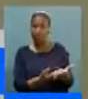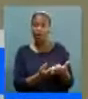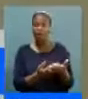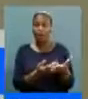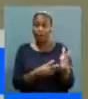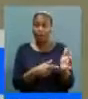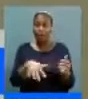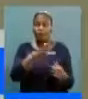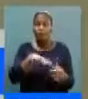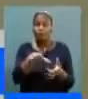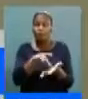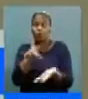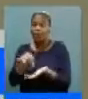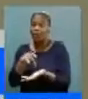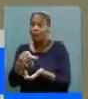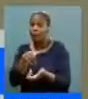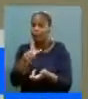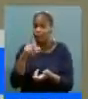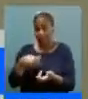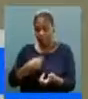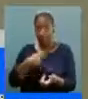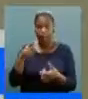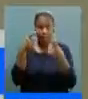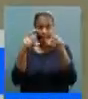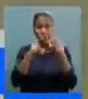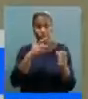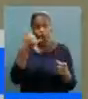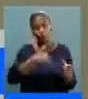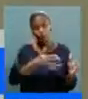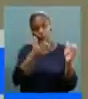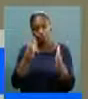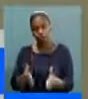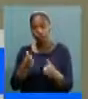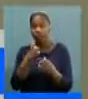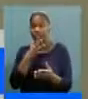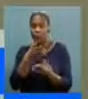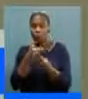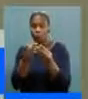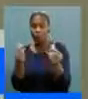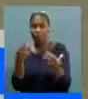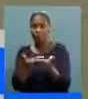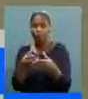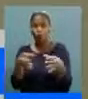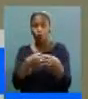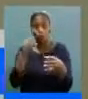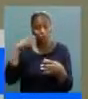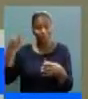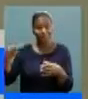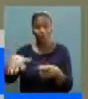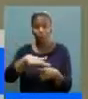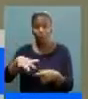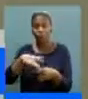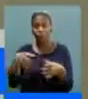referência escolhida pela própria empresa. O segundo pilar é qualificar um conjunto de especialistas da região de